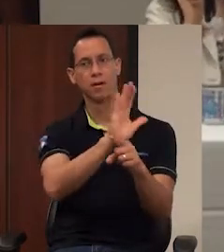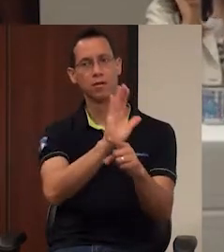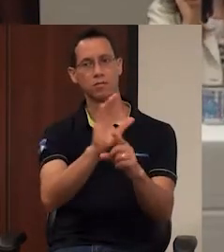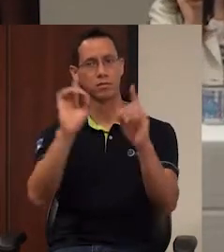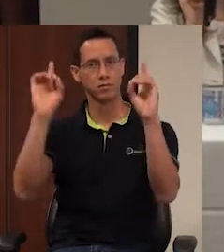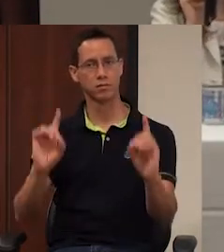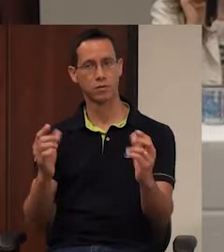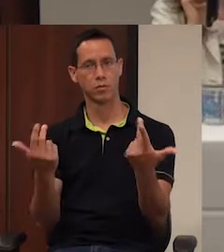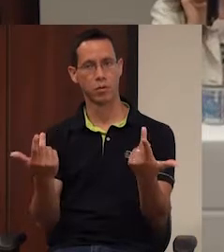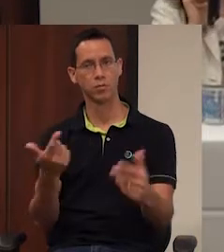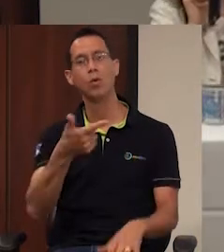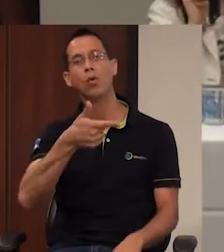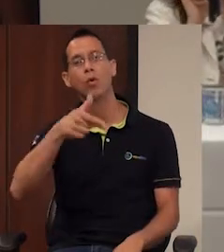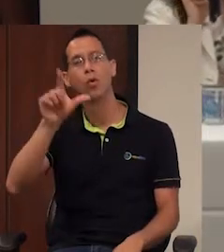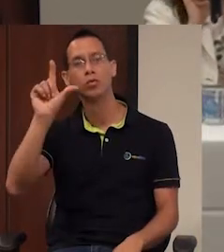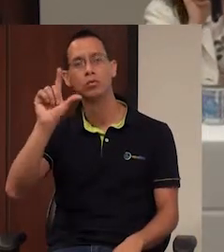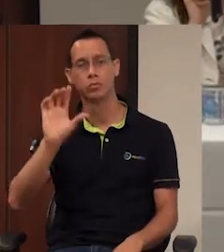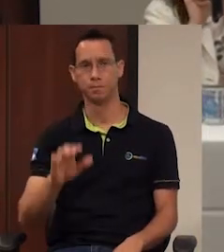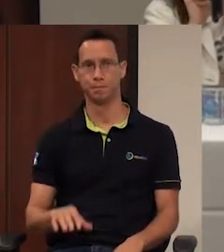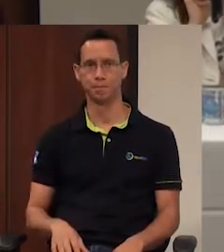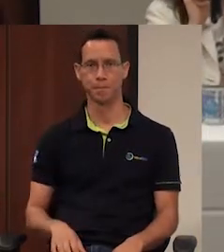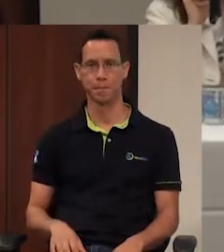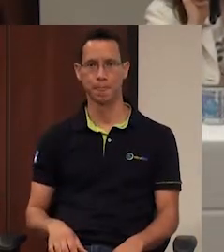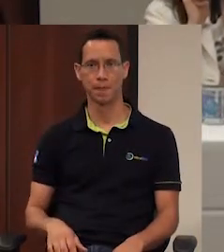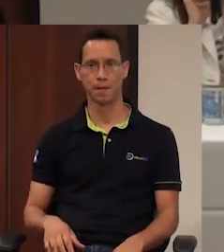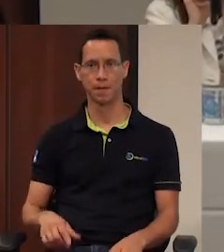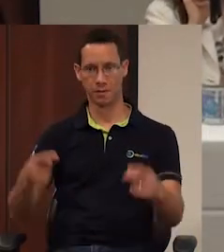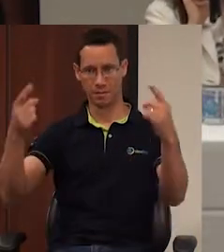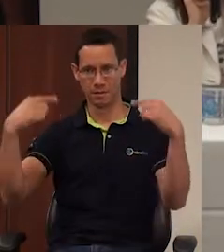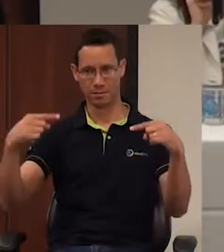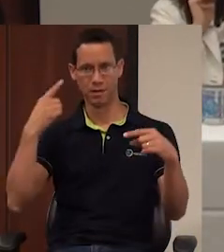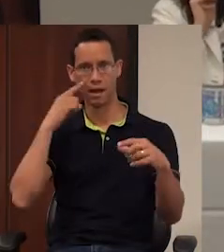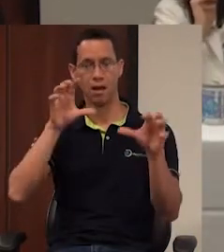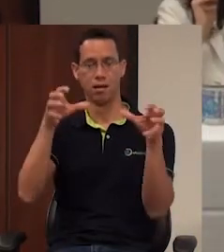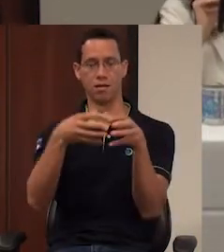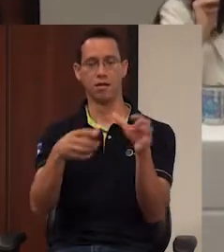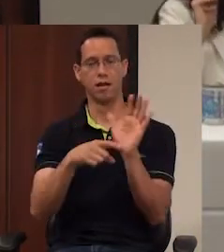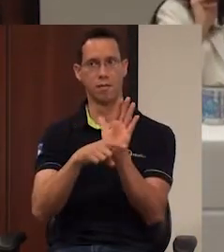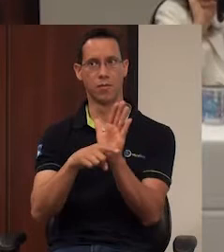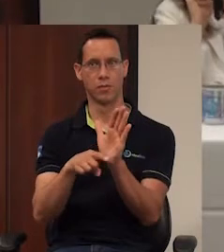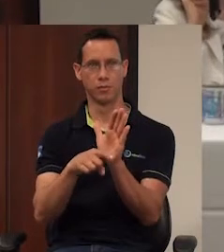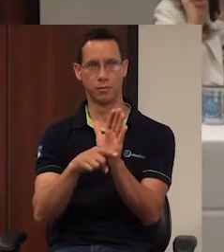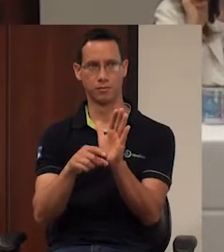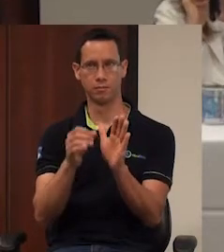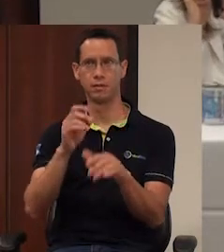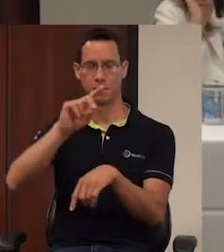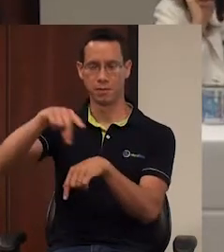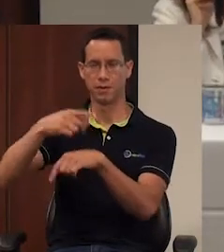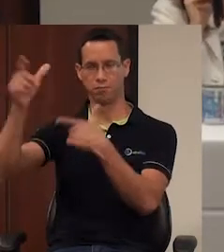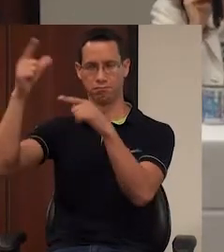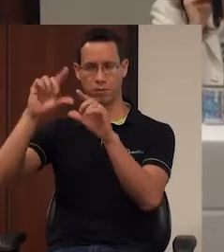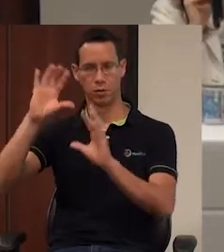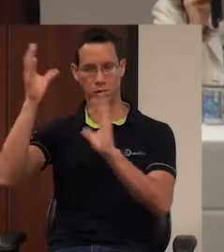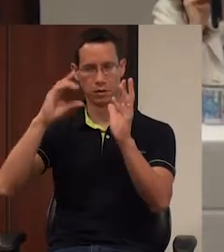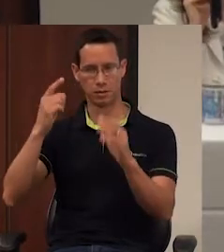Outra forma de apoio são redes de apoio. E daí a gente vai começar a entrar um pouco no que acontece fora do Brasil. Então, no